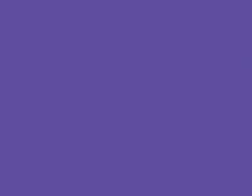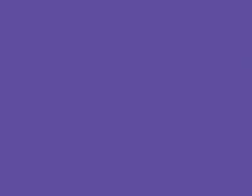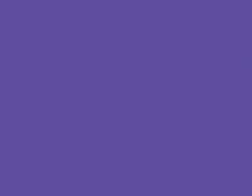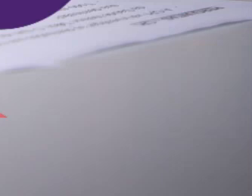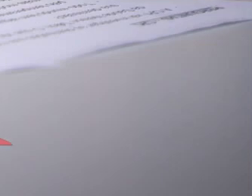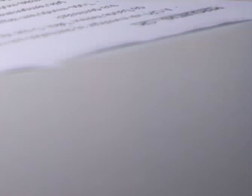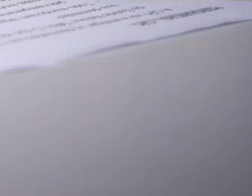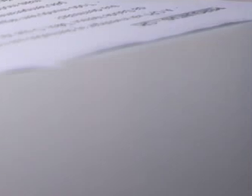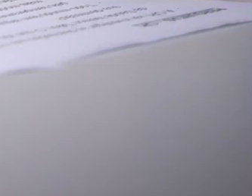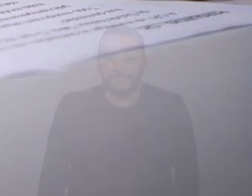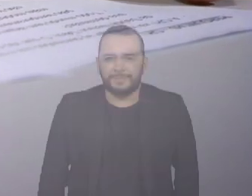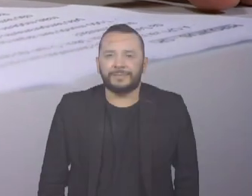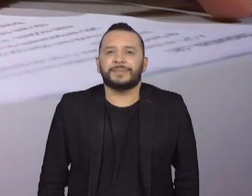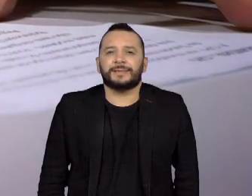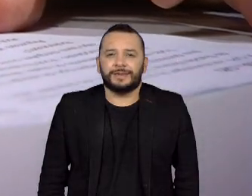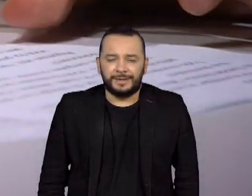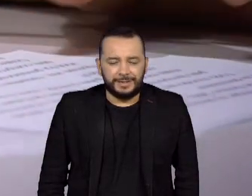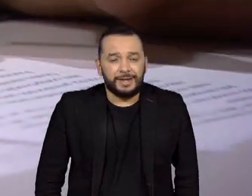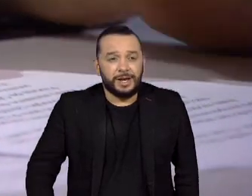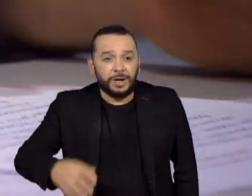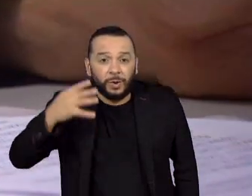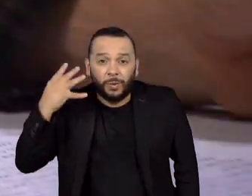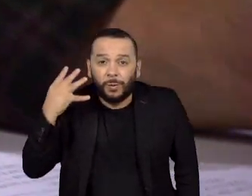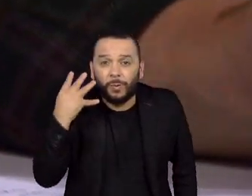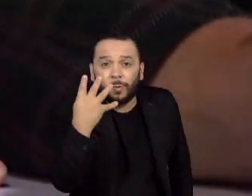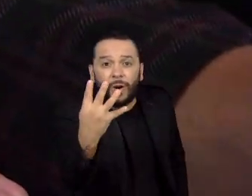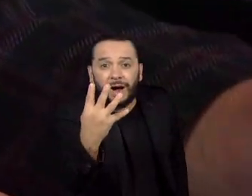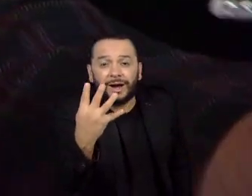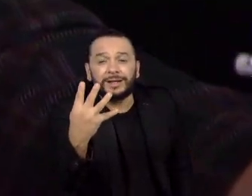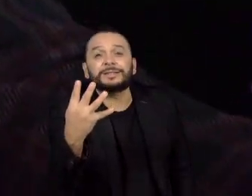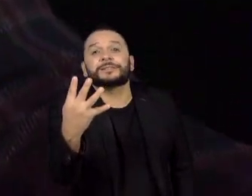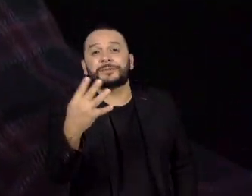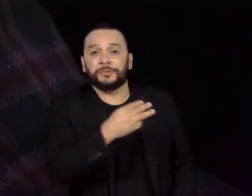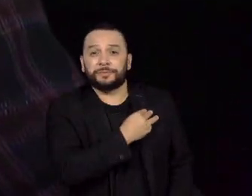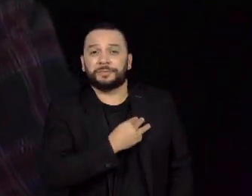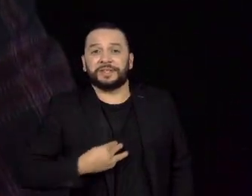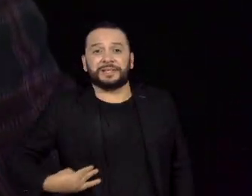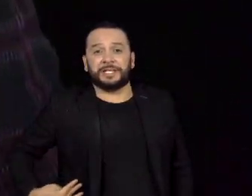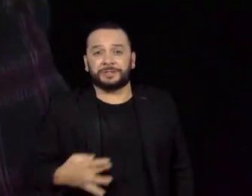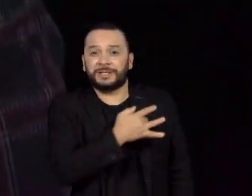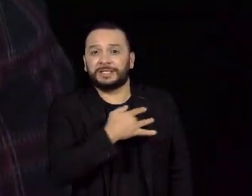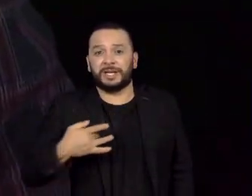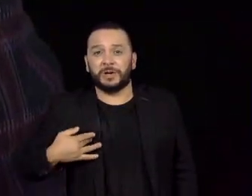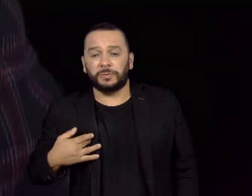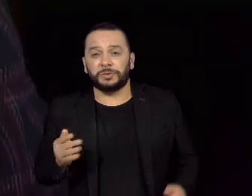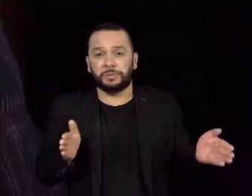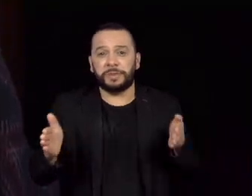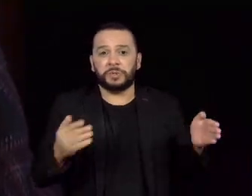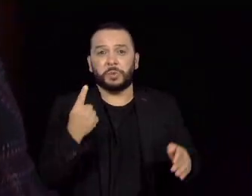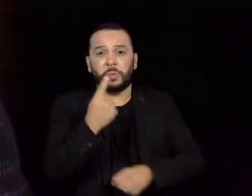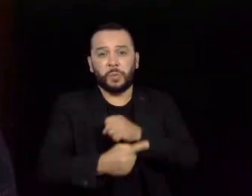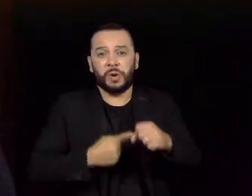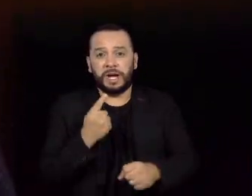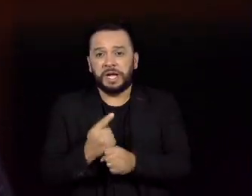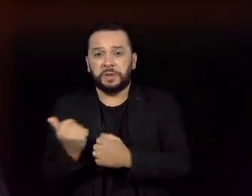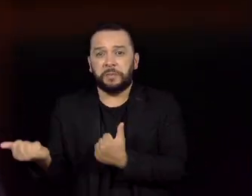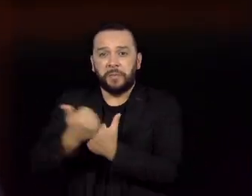lá. 4 ministros da saúde em um ano de pandemia.